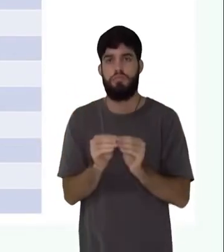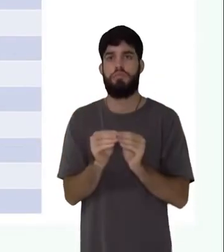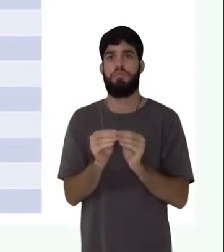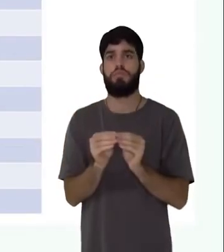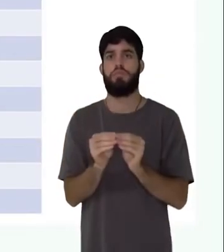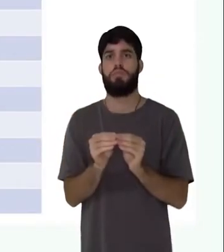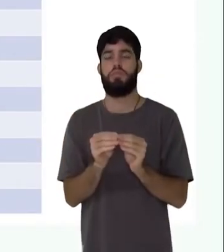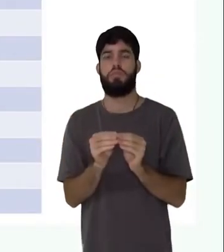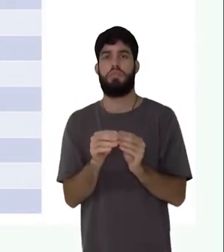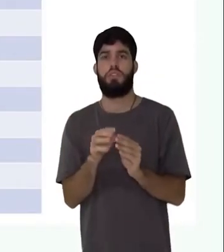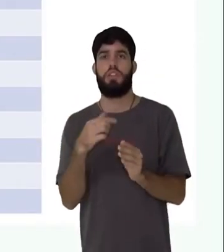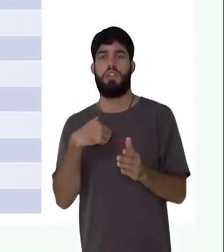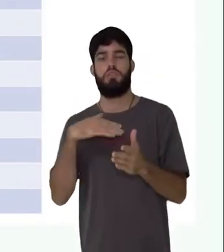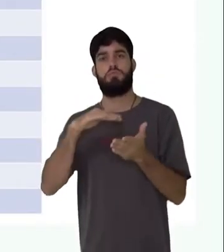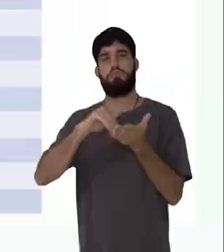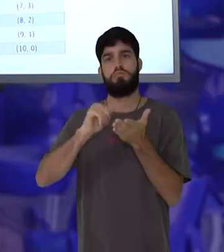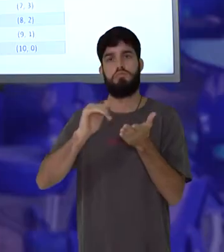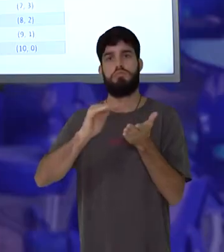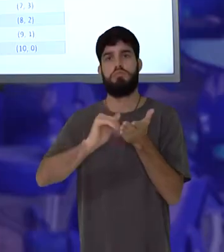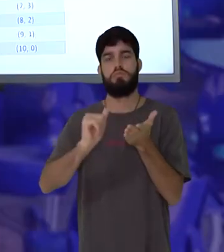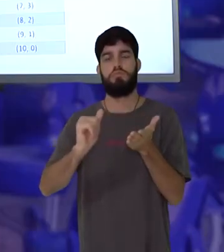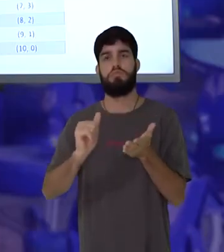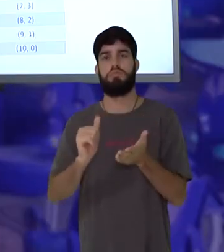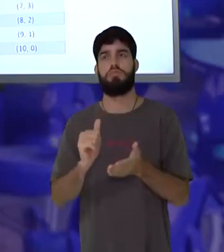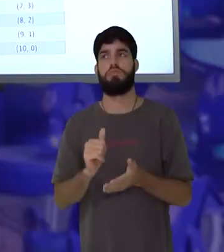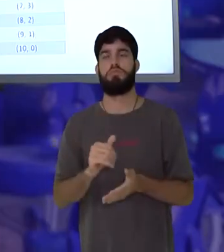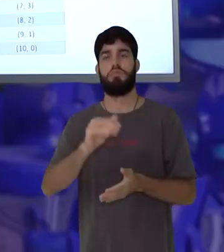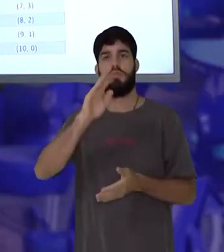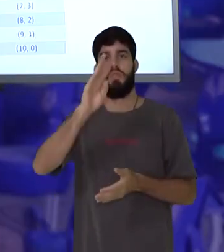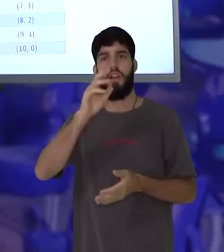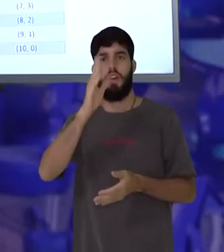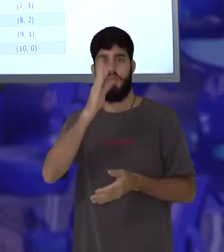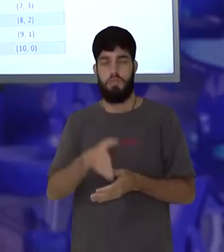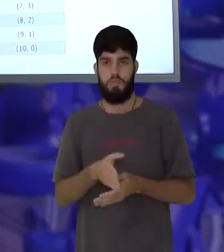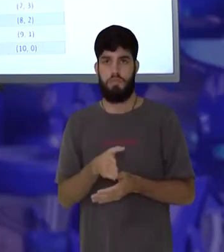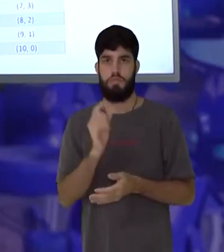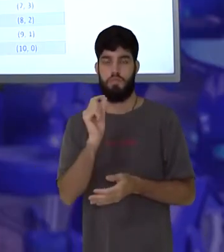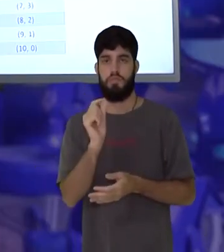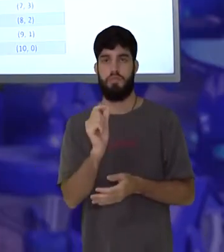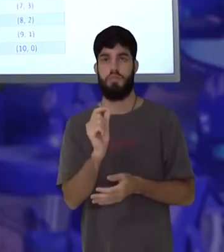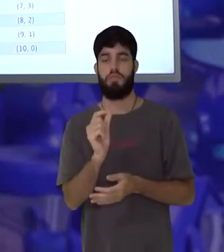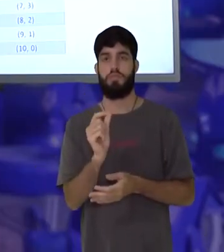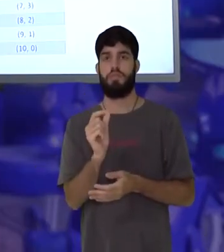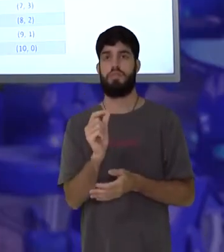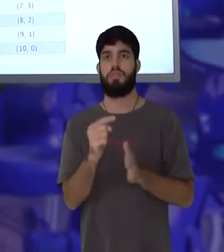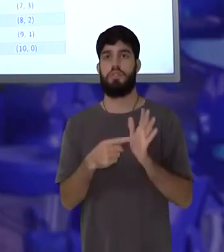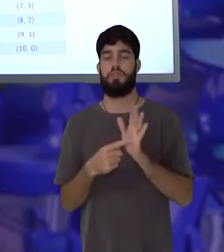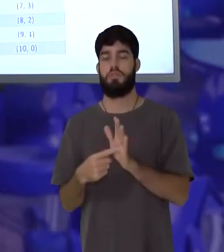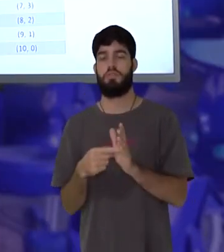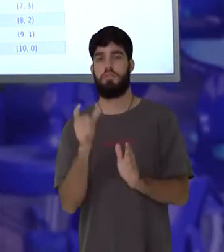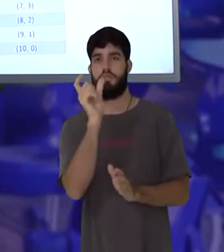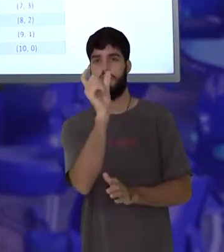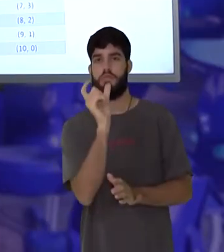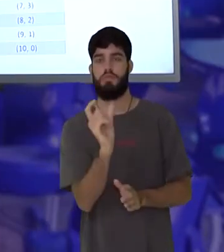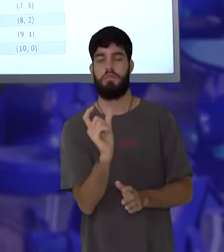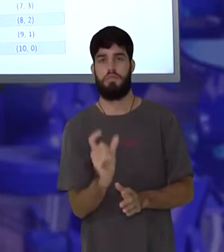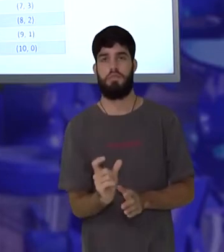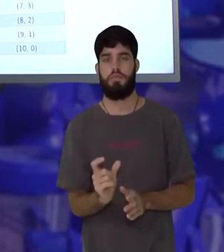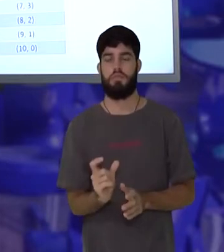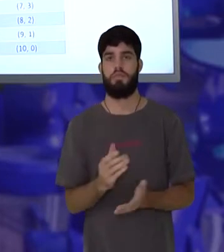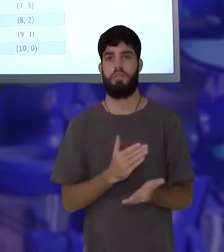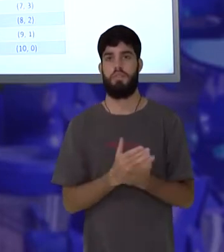nesse caso eu retirei a coluna em que estão é em que está apresentadas a equação